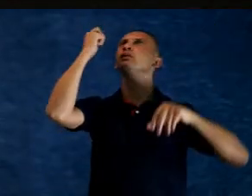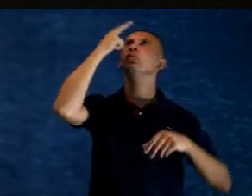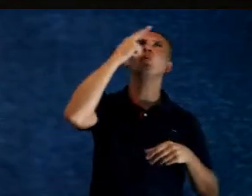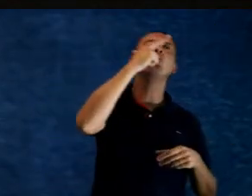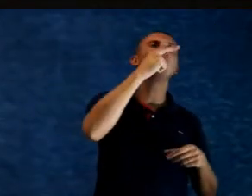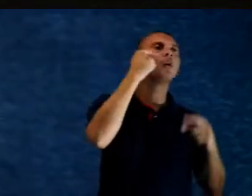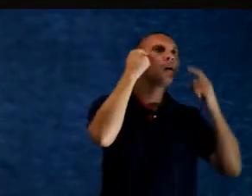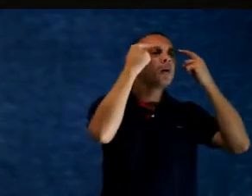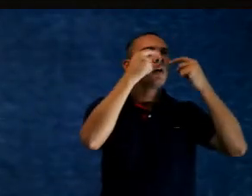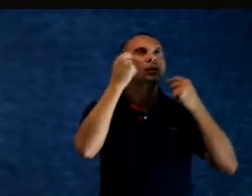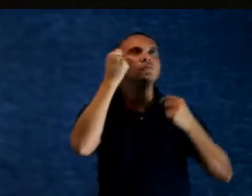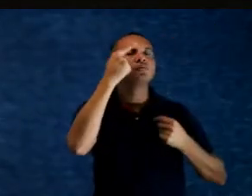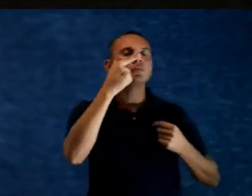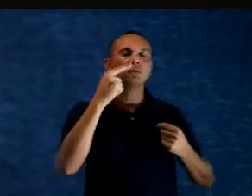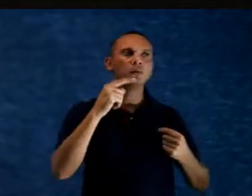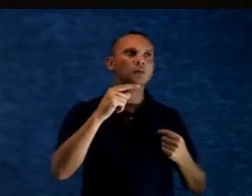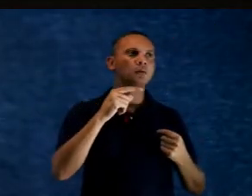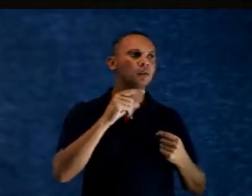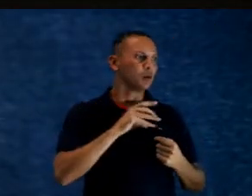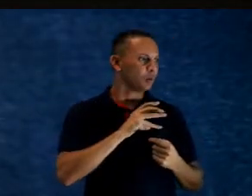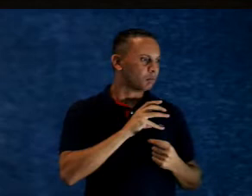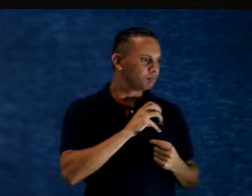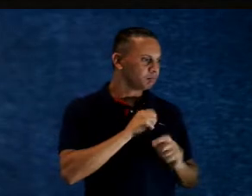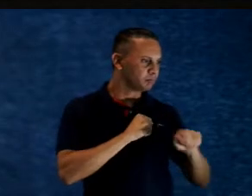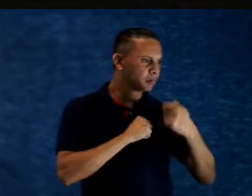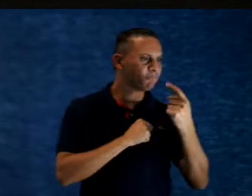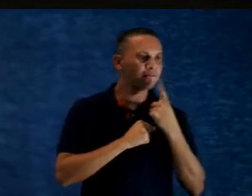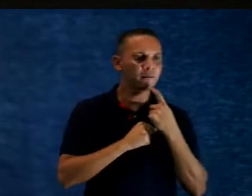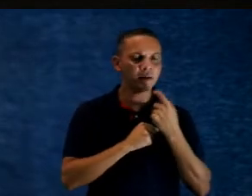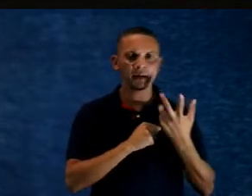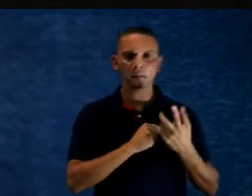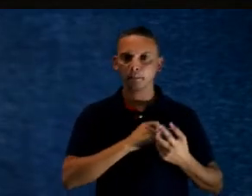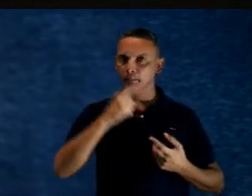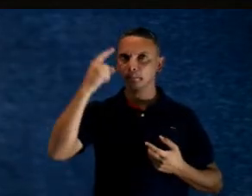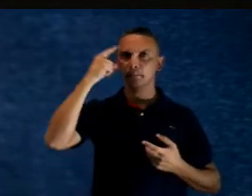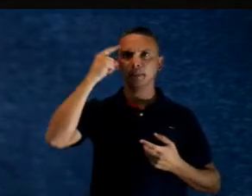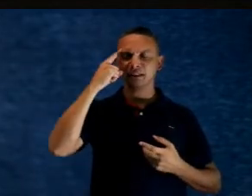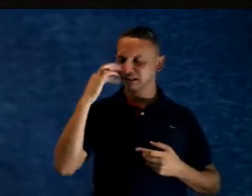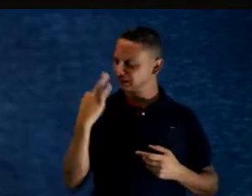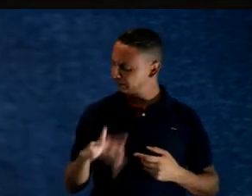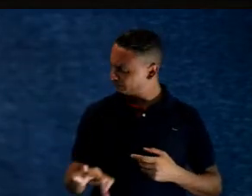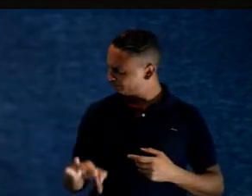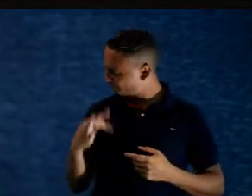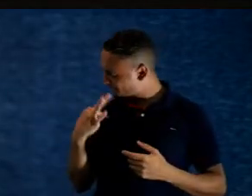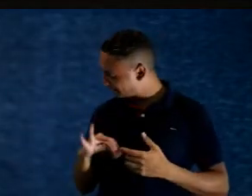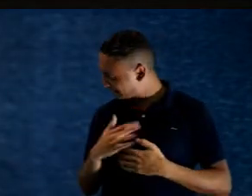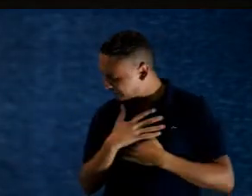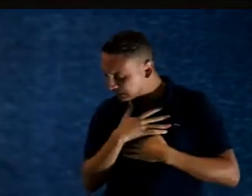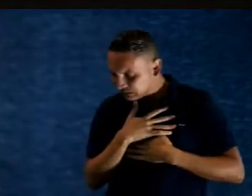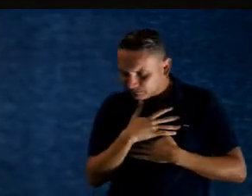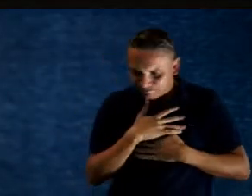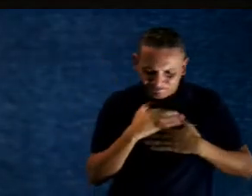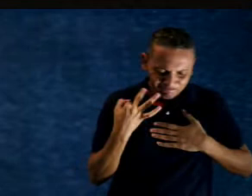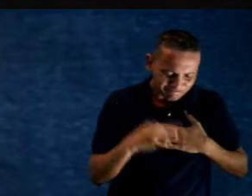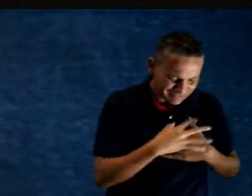amor maior do que o mundo, sem princípio nem remissão. Eu estava amando e sofria. Não importa quem ou